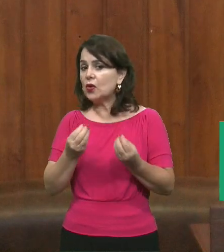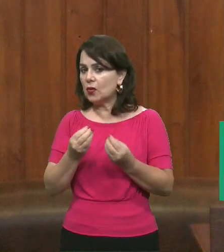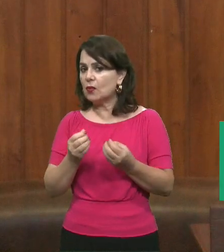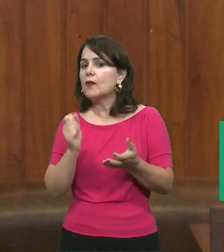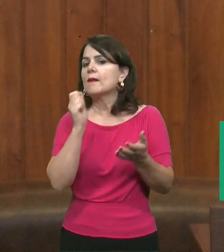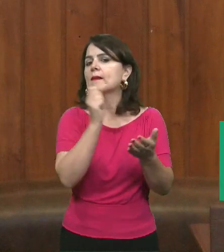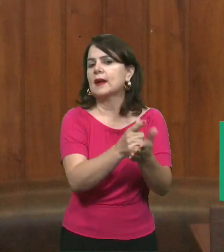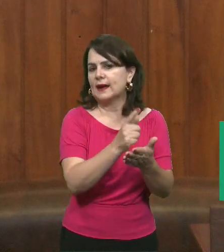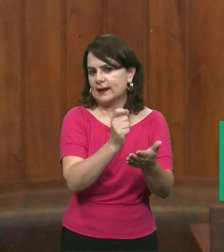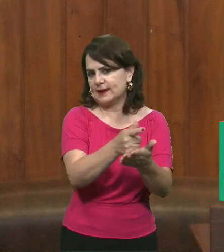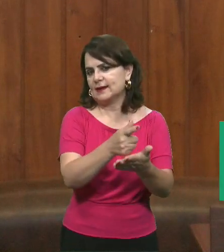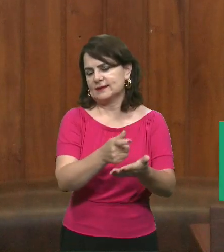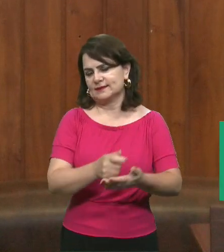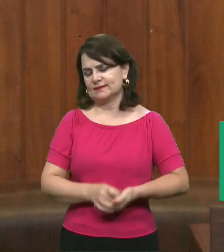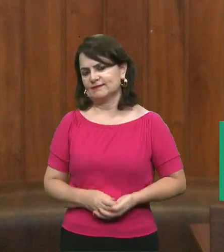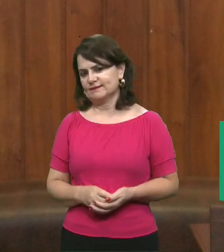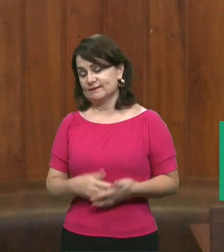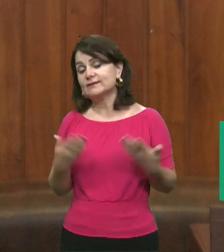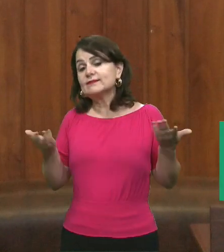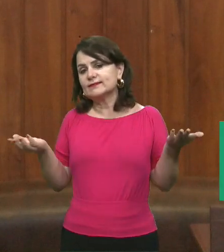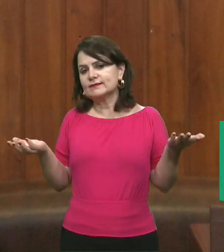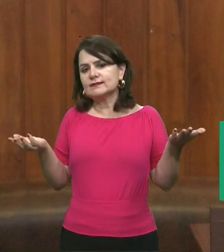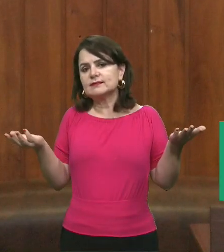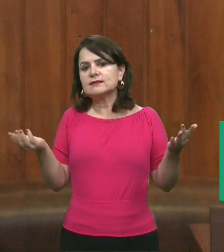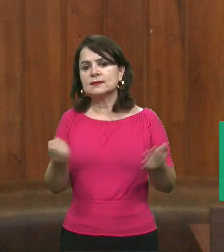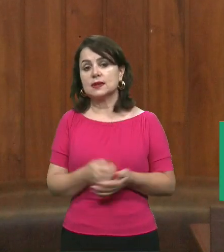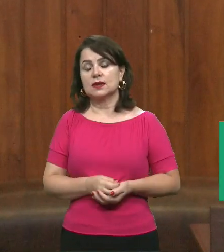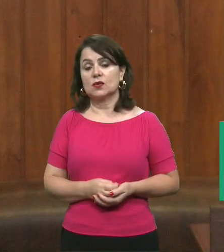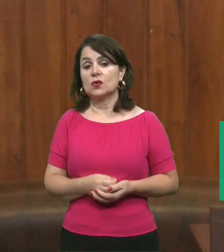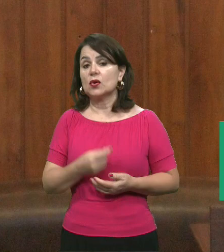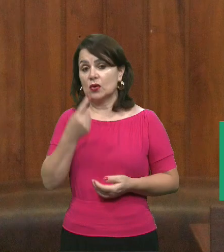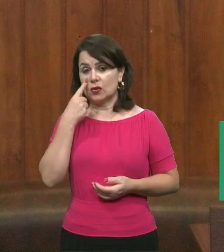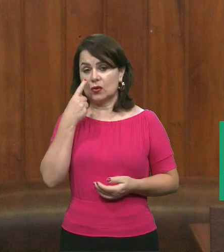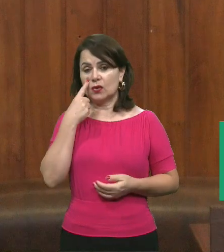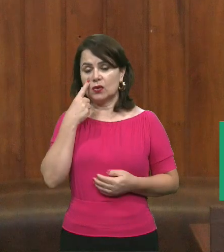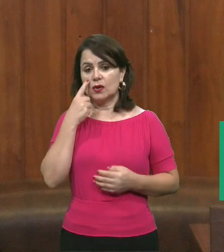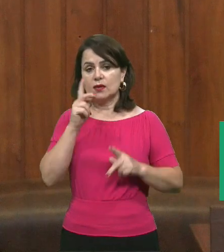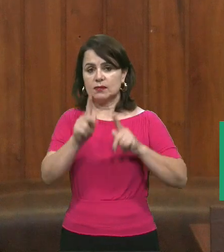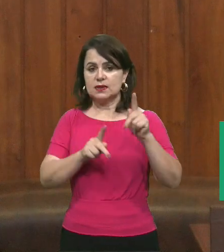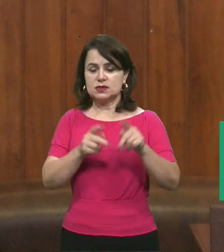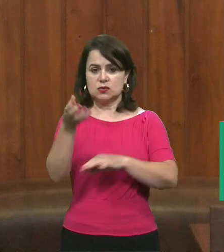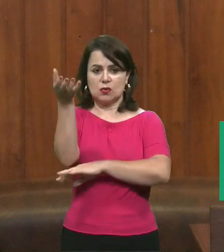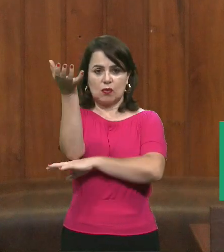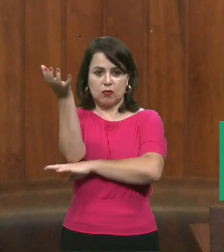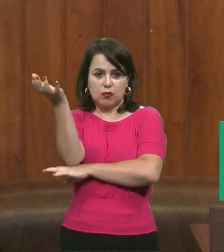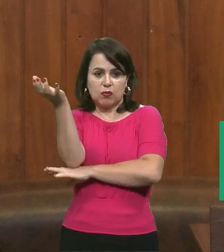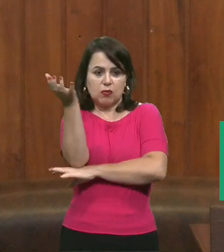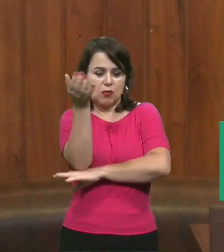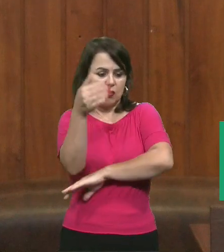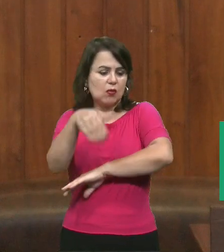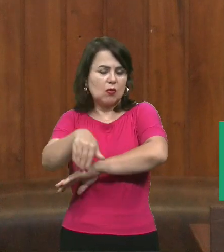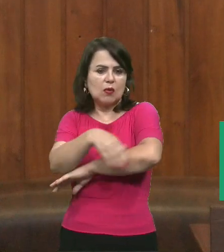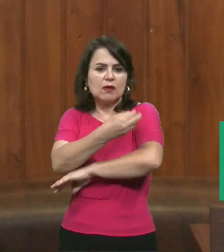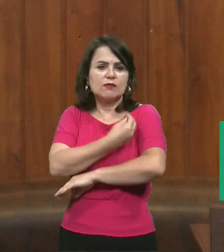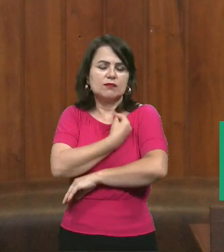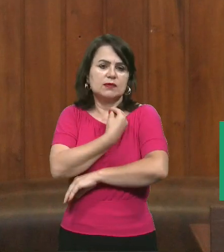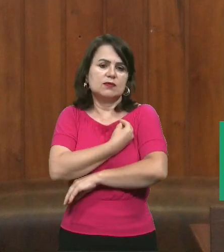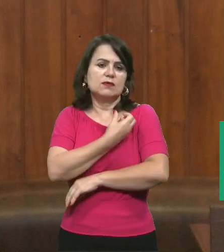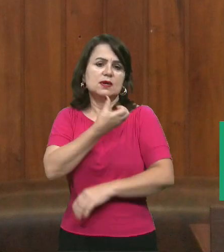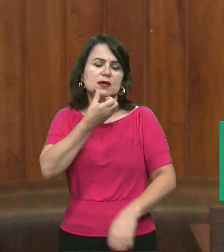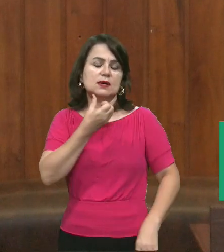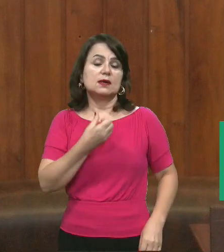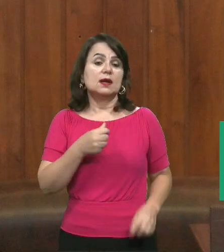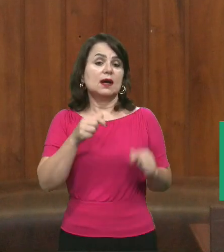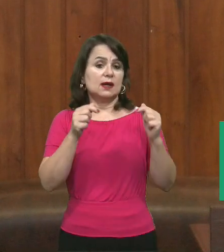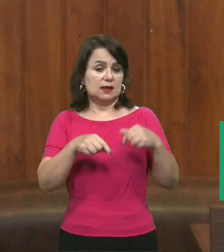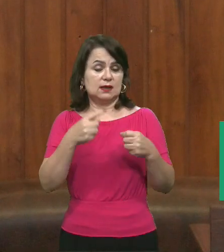Dois Neymar, mais ou menos. Olha o título que nós temos aqui, morador de rua, entre as 645 cidades do